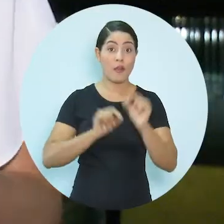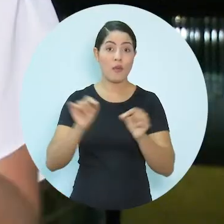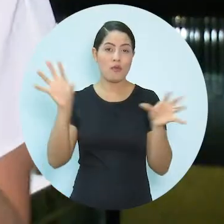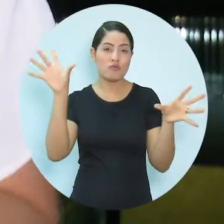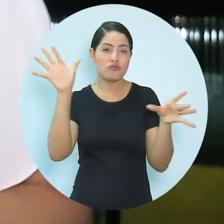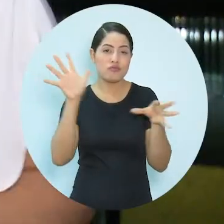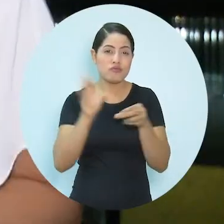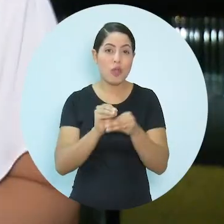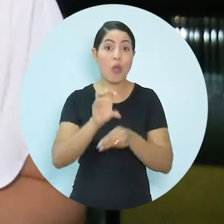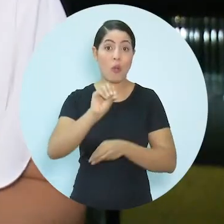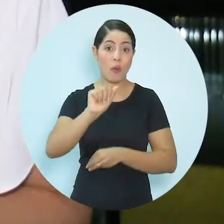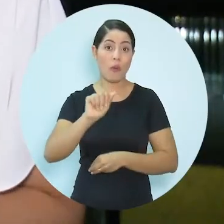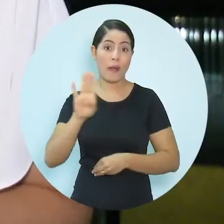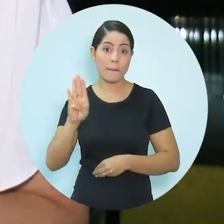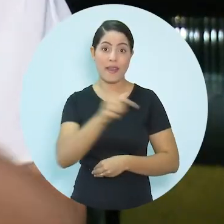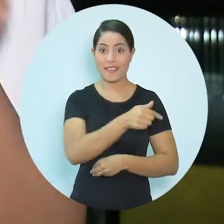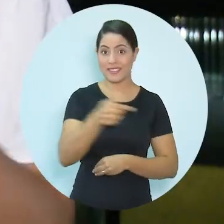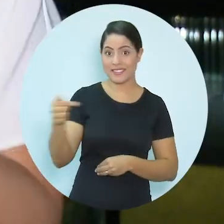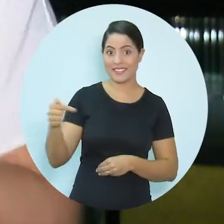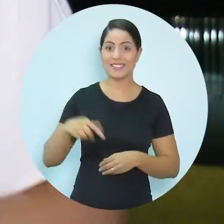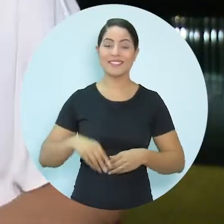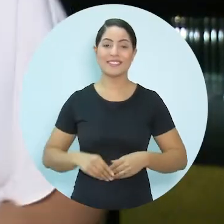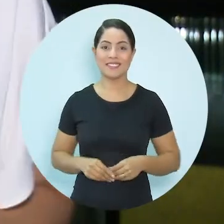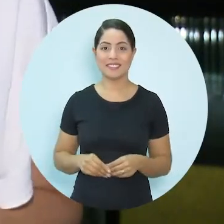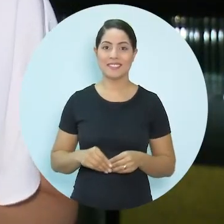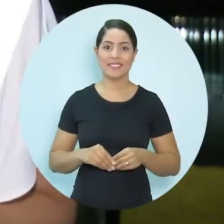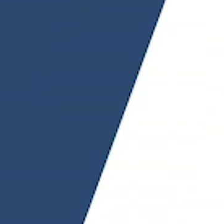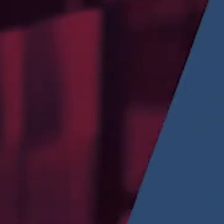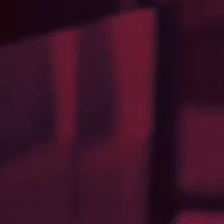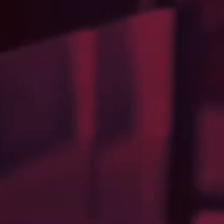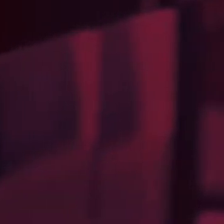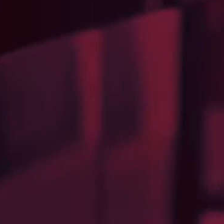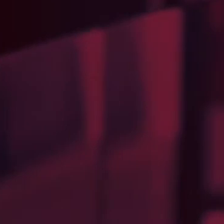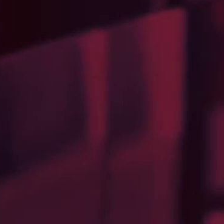Confira agora o resumo dos trabalhos da Ordem nas últimas semanas.